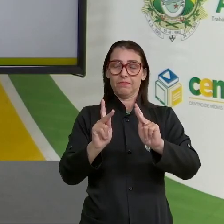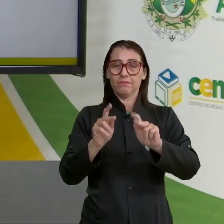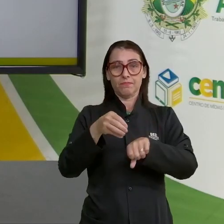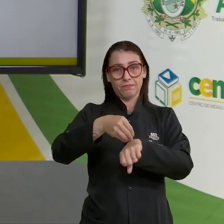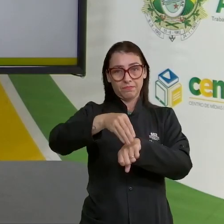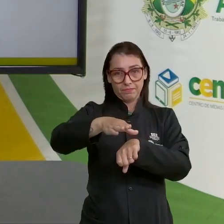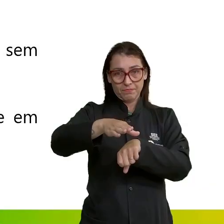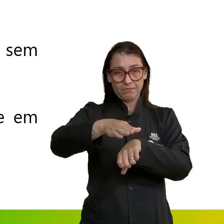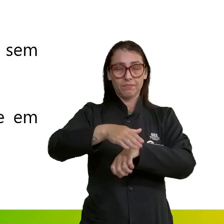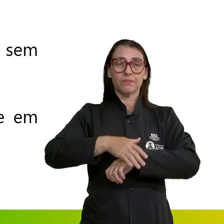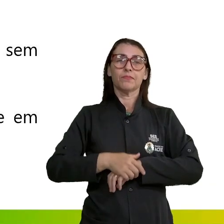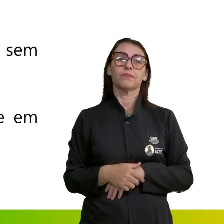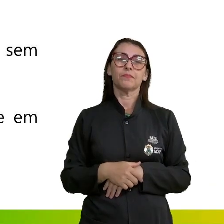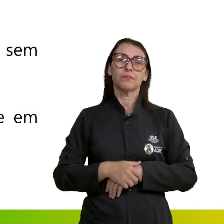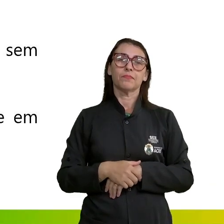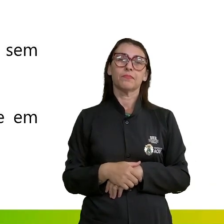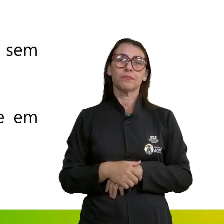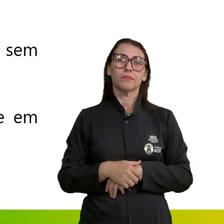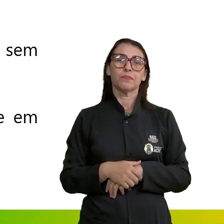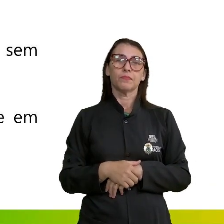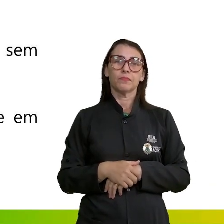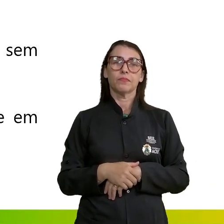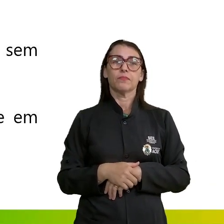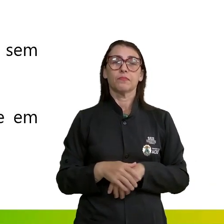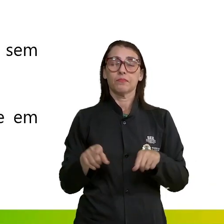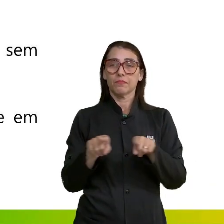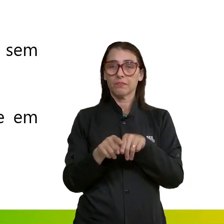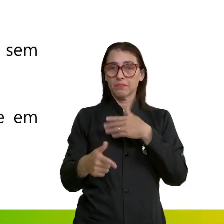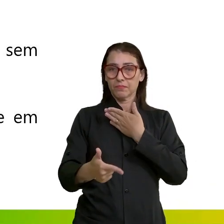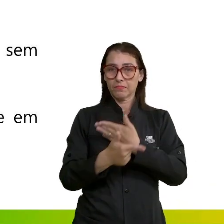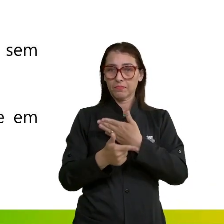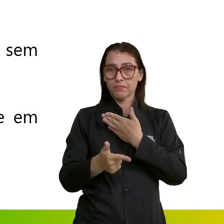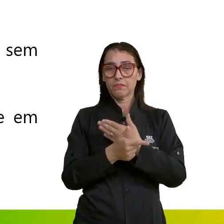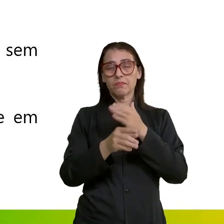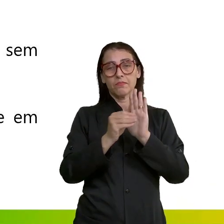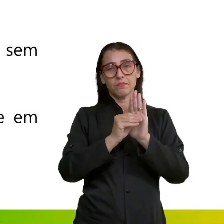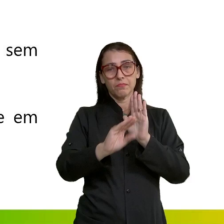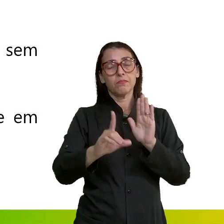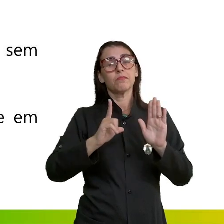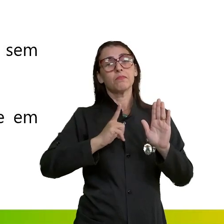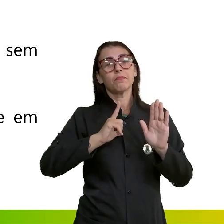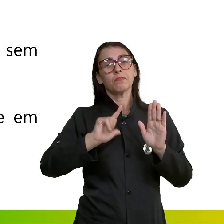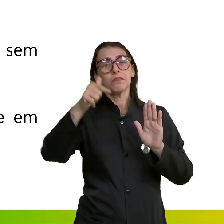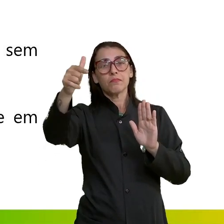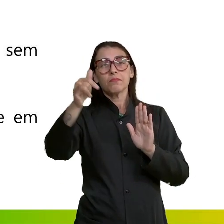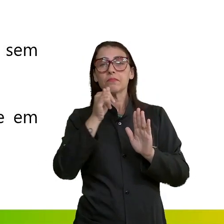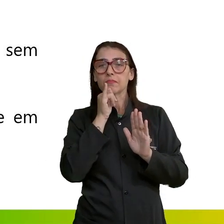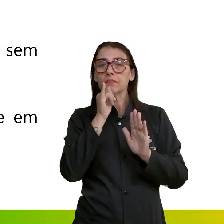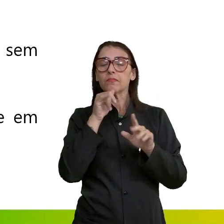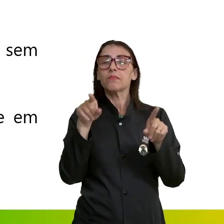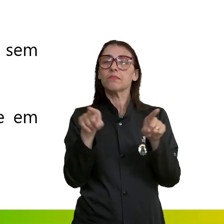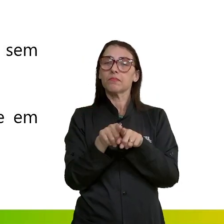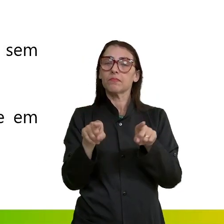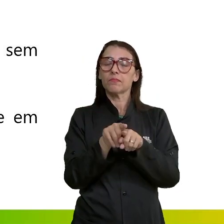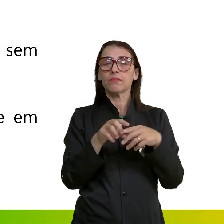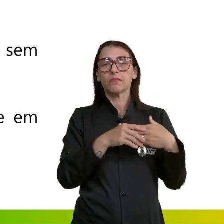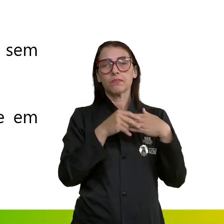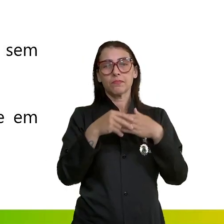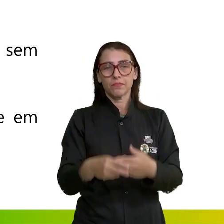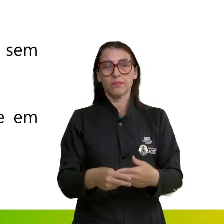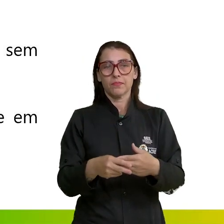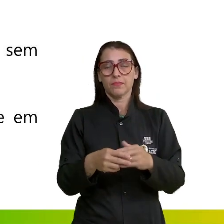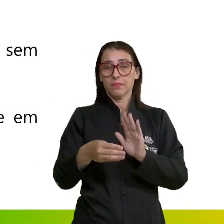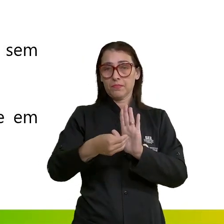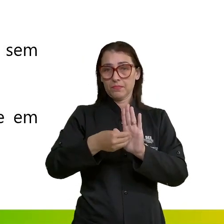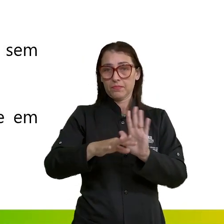dica? Então, a ideia aí do papel da mídia também tem outros exemplos que eu trouxe aqui bem interessantes. A